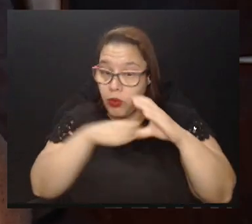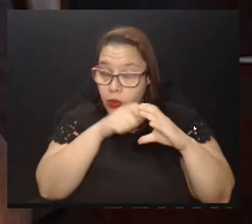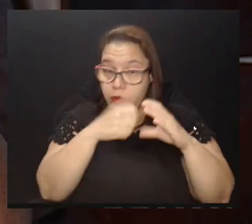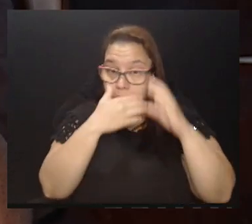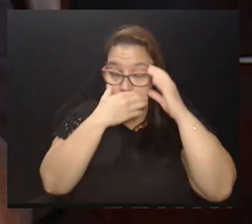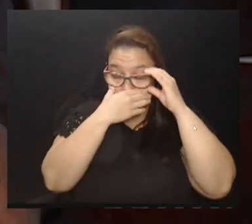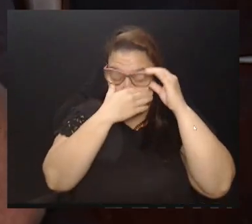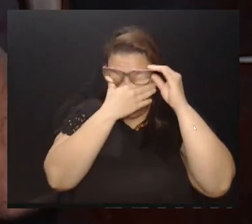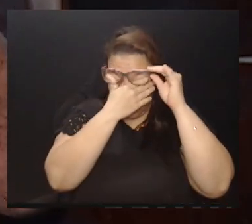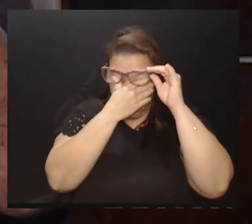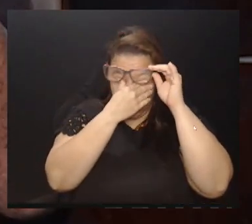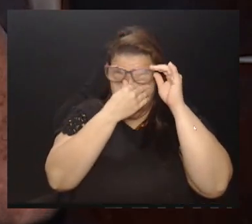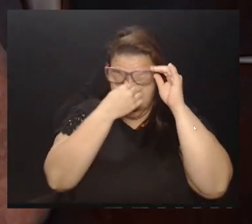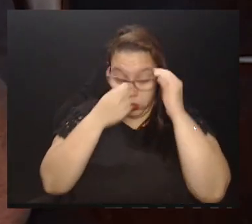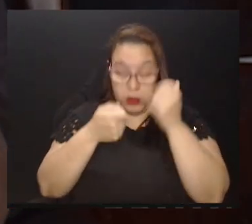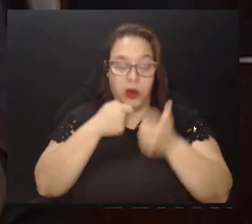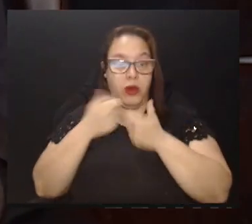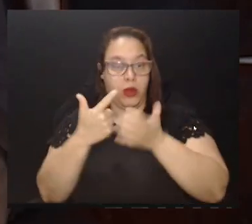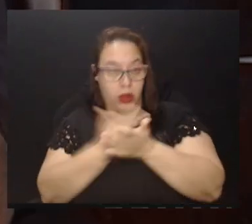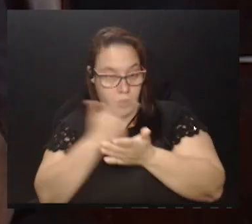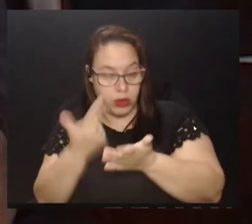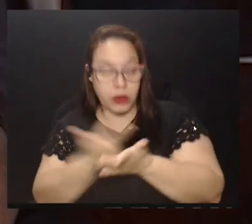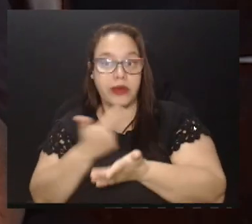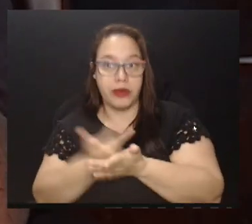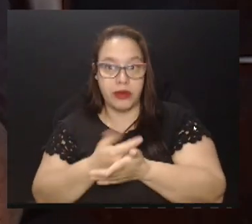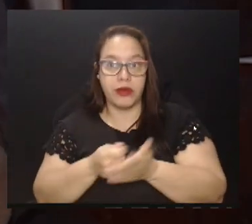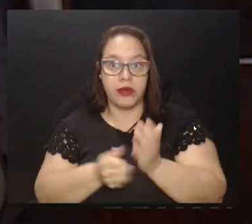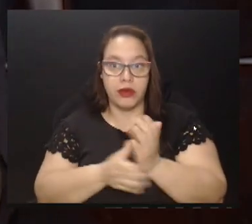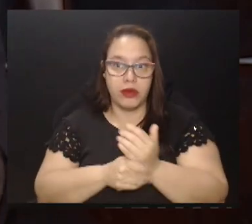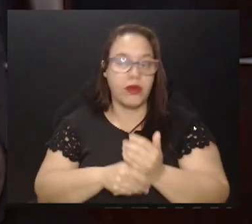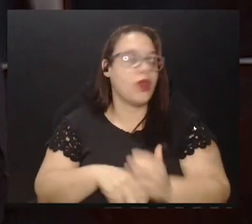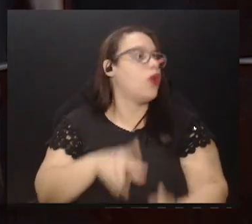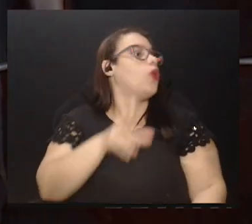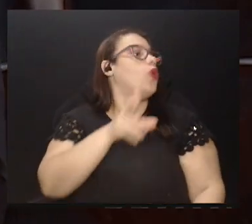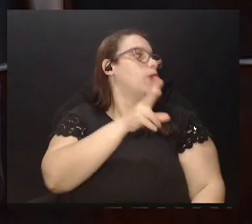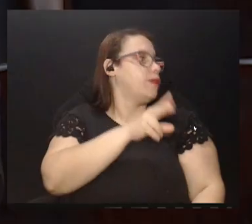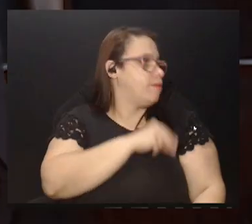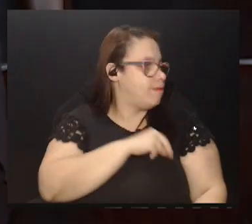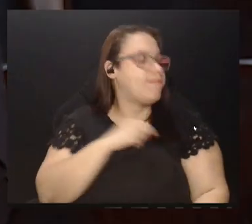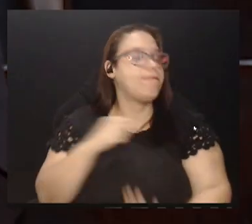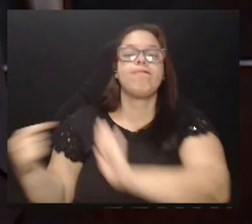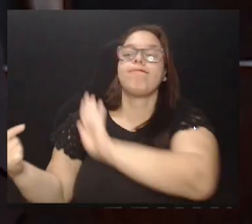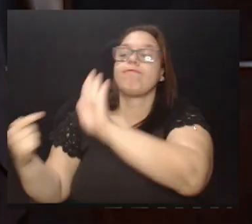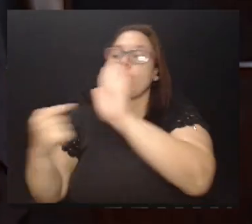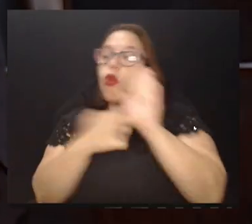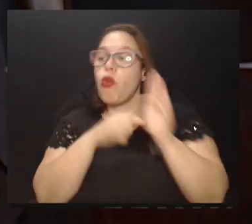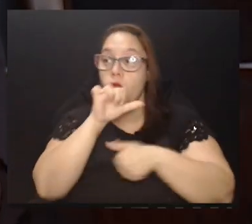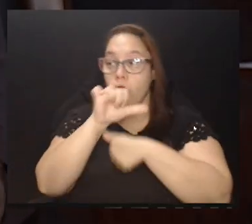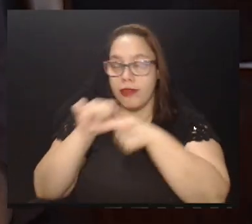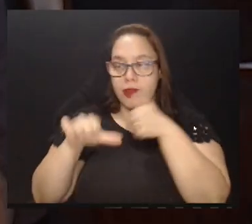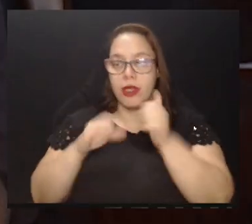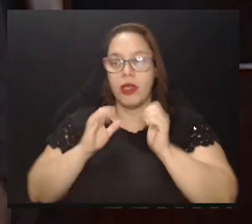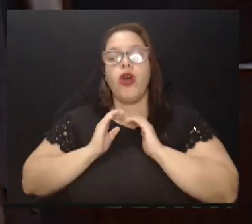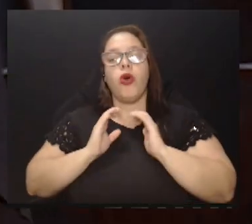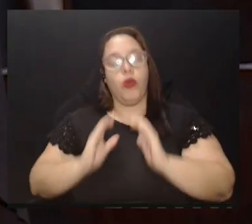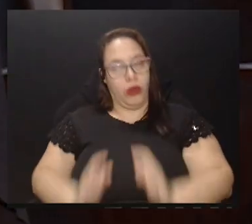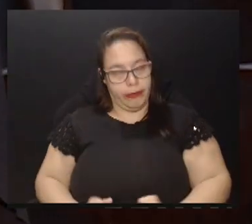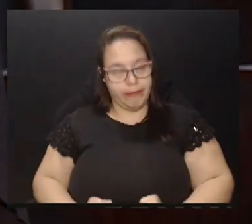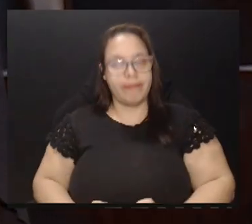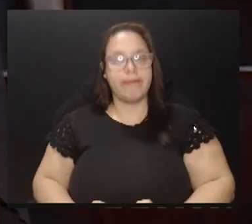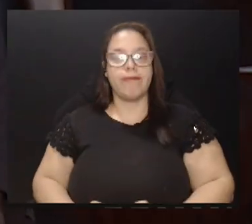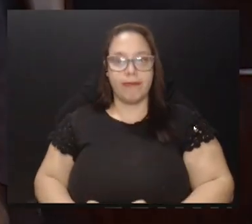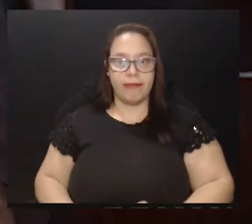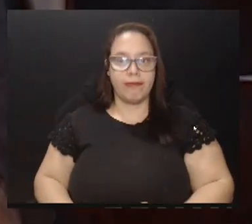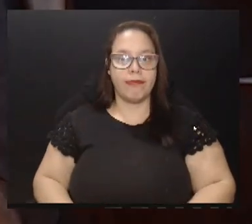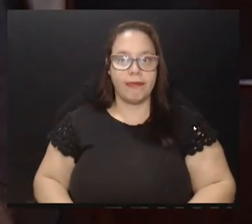muito por isso. Porque pesa bastante, né, mostrou como houve uma mudança comportamental. Esse filme chama Meninas, aliás.